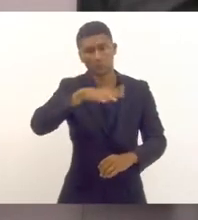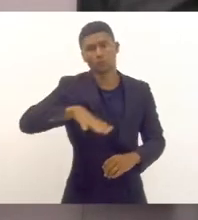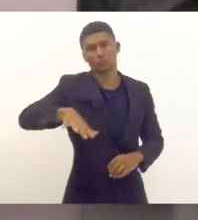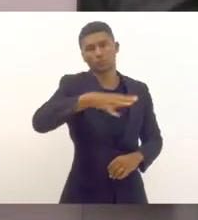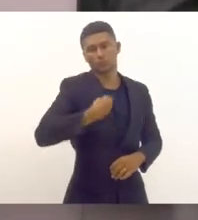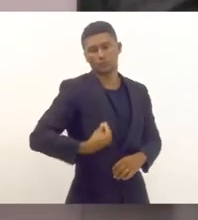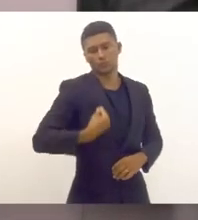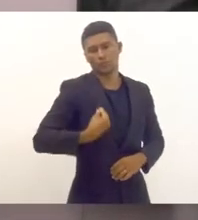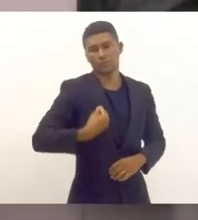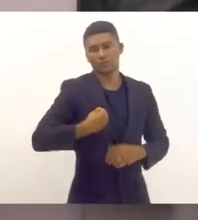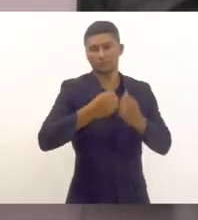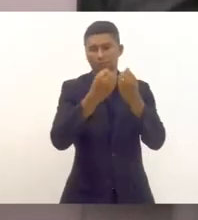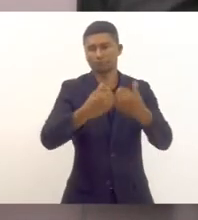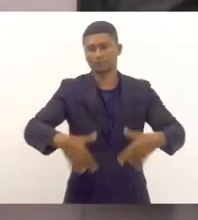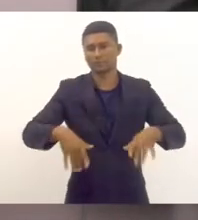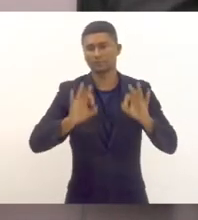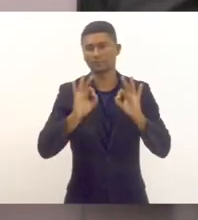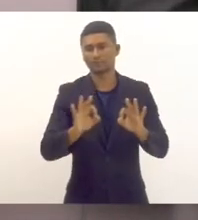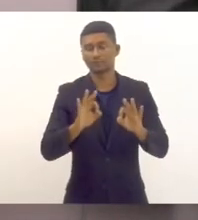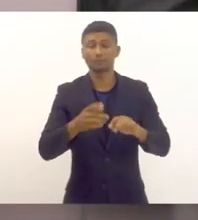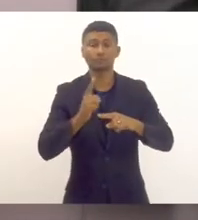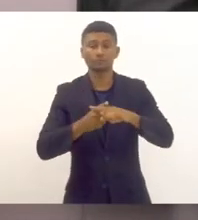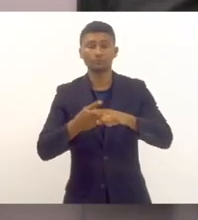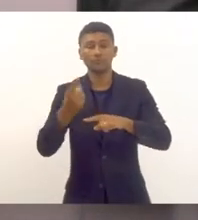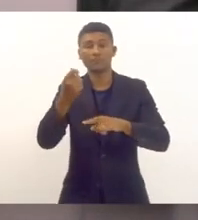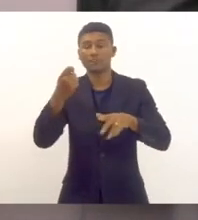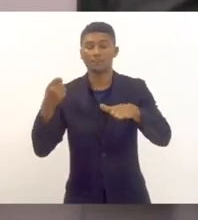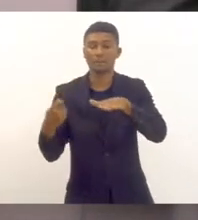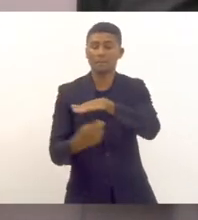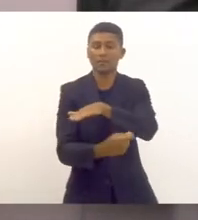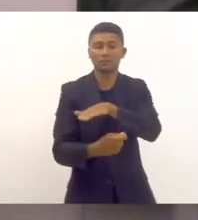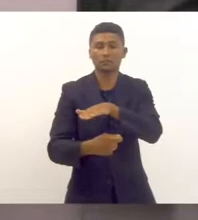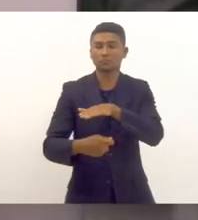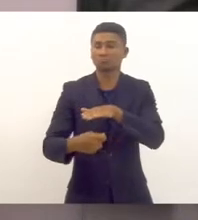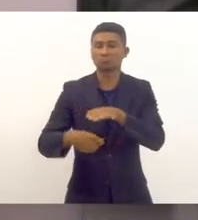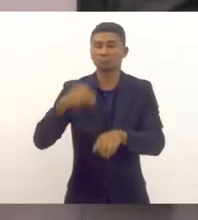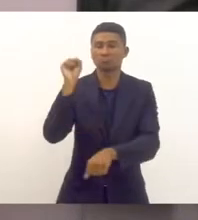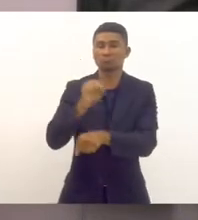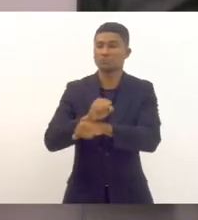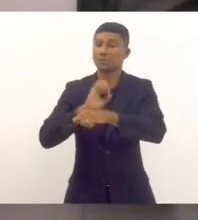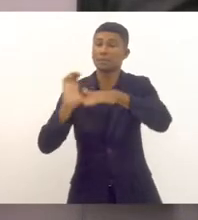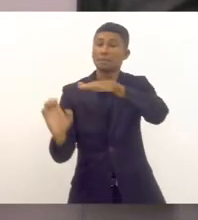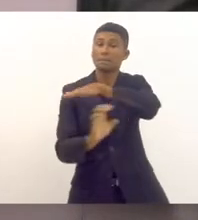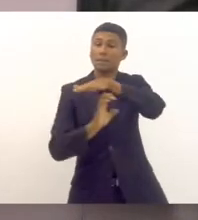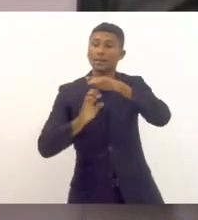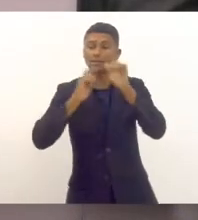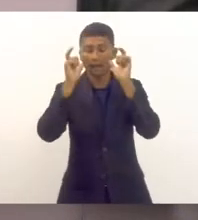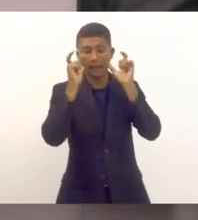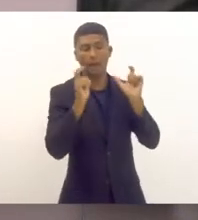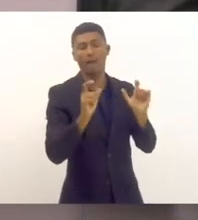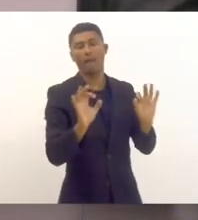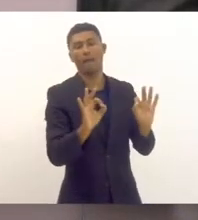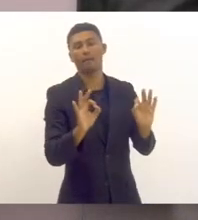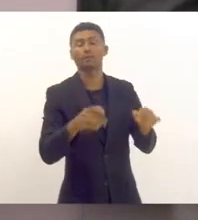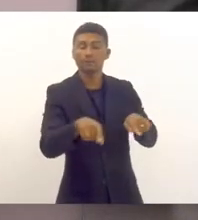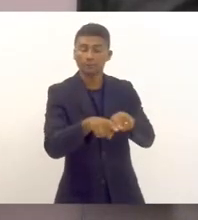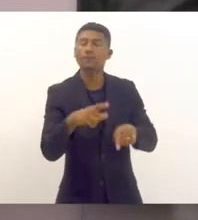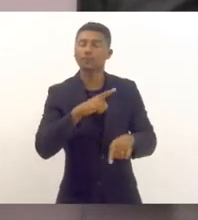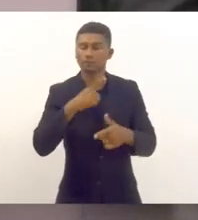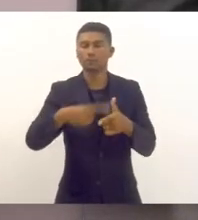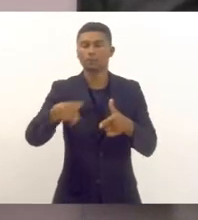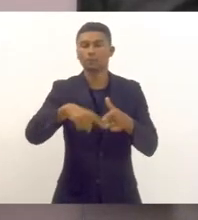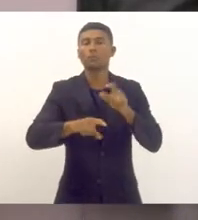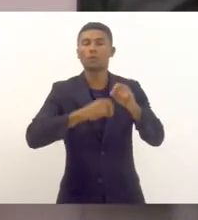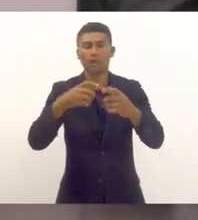Né? Retira investimento do Estado, as empresas aqui não mais vêm, já temos o problema do roubo de cargas, que é um problema gravíssimo, que não se